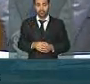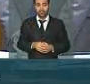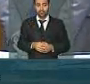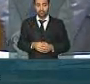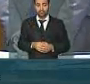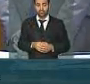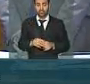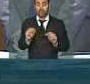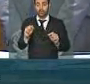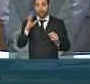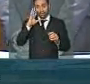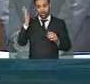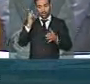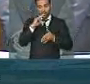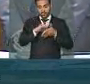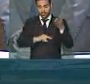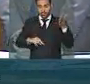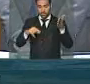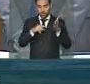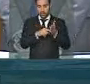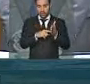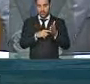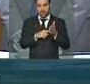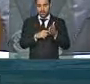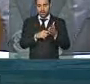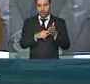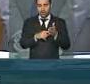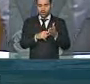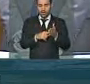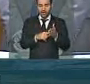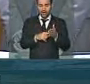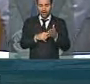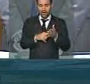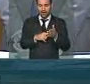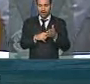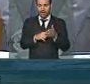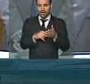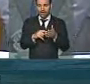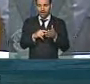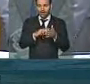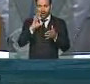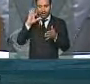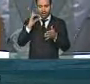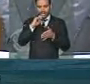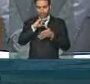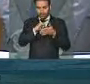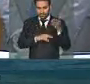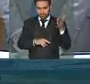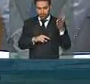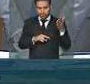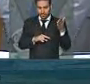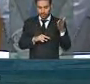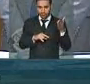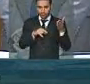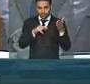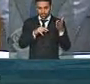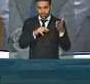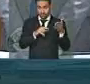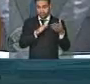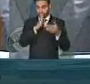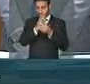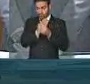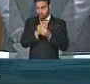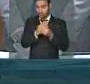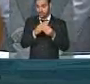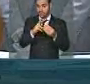a resolução, por exemplo, não é obstada pelos vetos, pelo trancamento da pauta. Quer dizer,